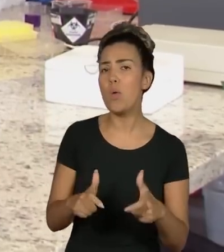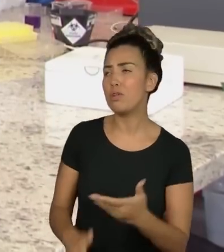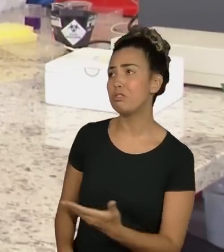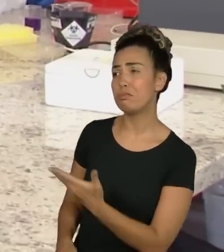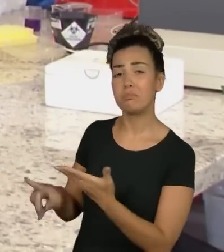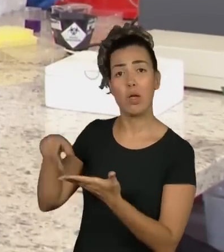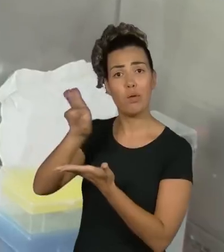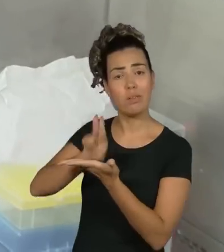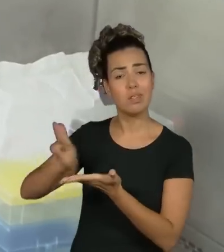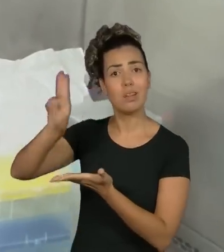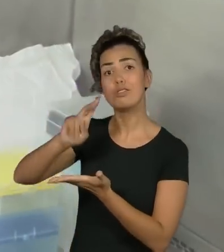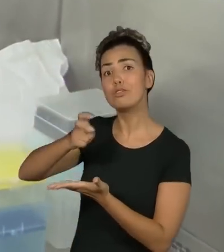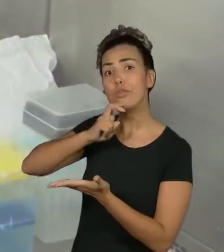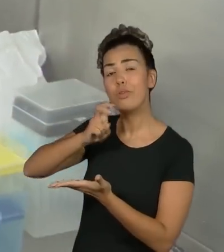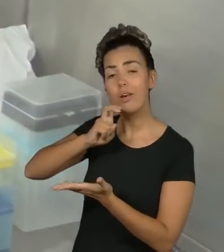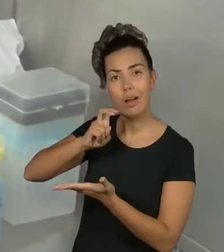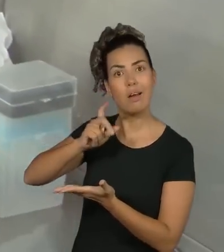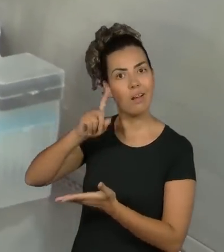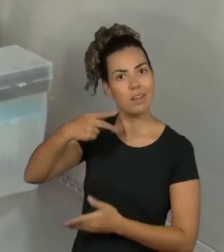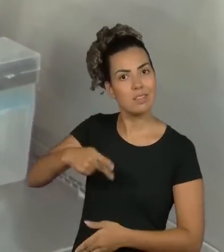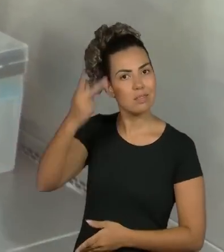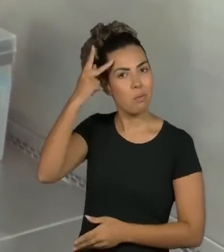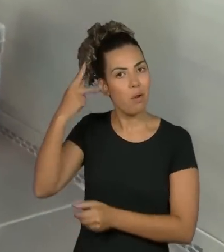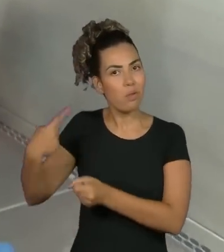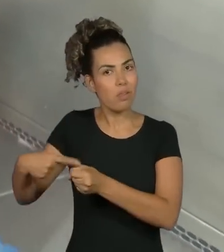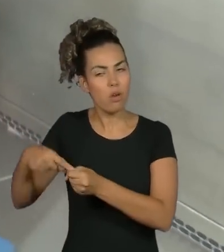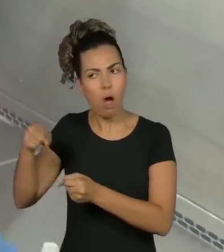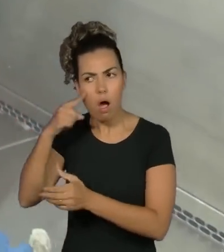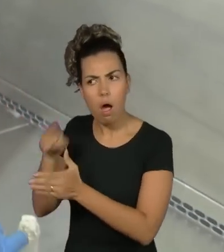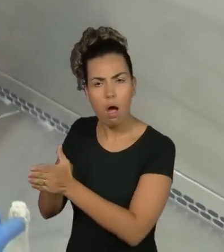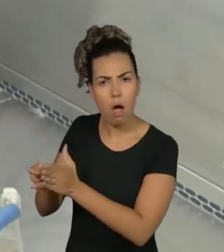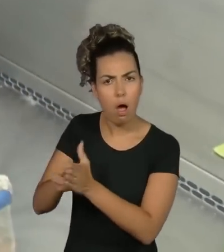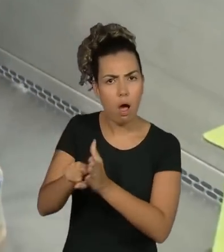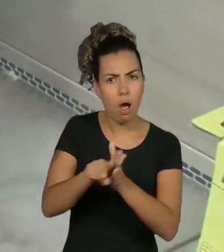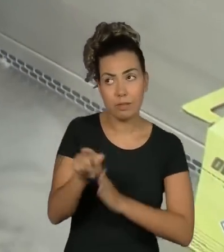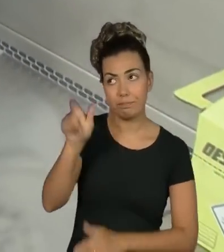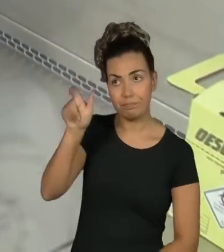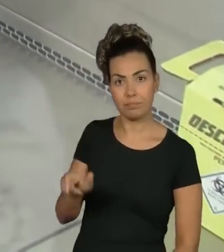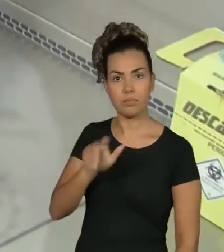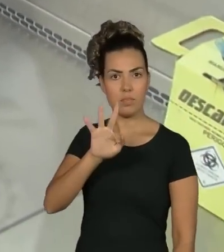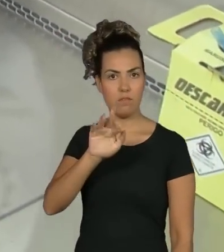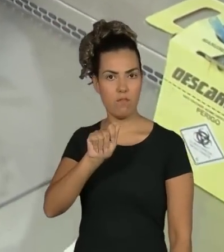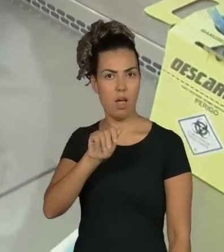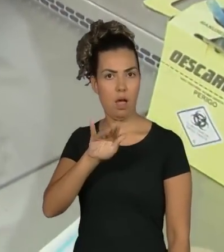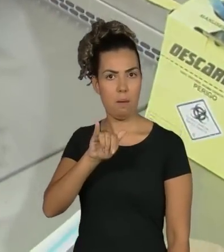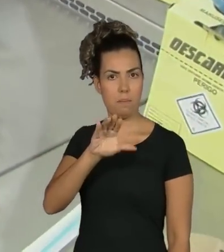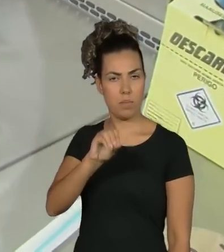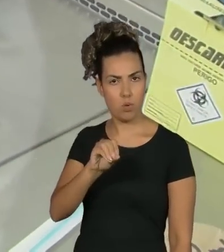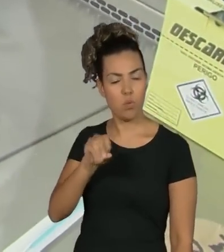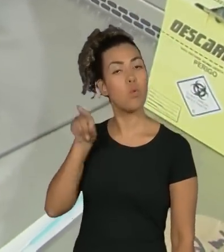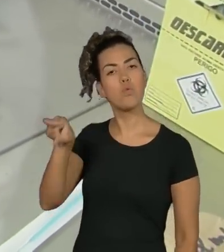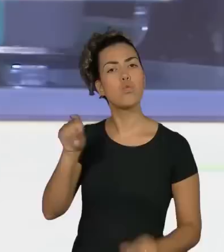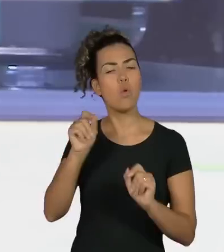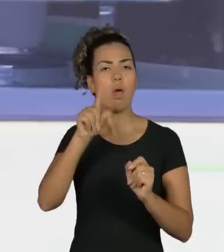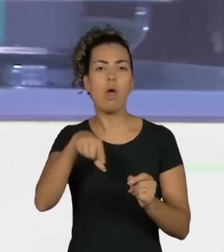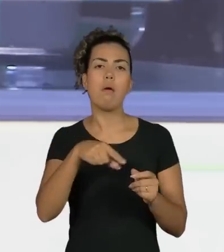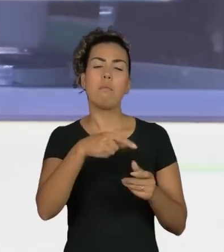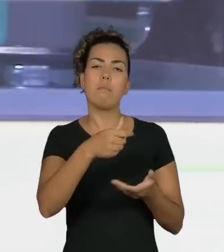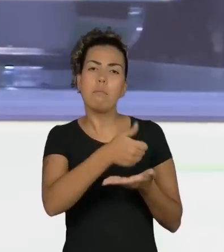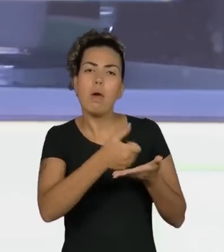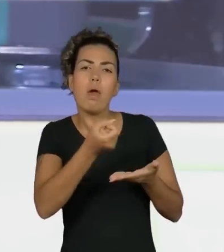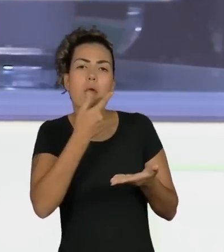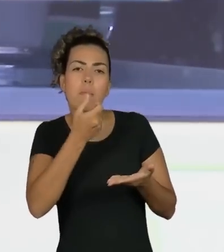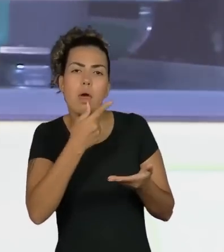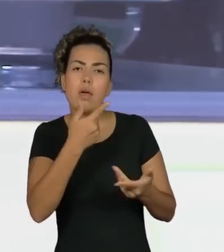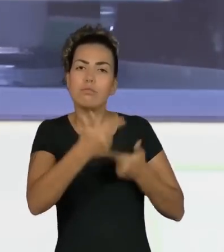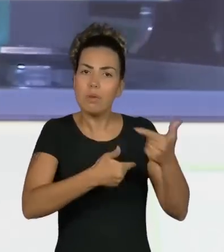interior de São Paulo. O pesquisador Fábio Esquina, farmacêutico bioquímico, explica que elas foram isoladas a